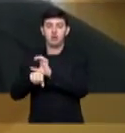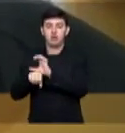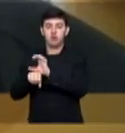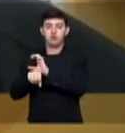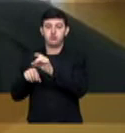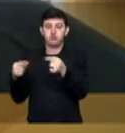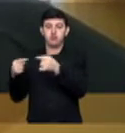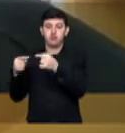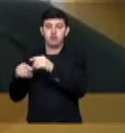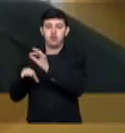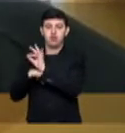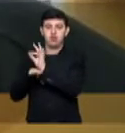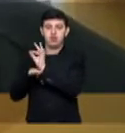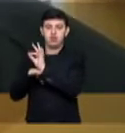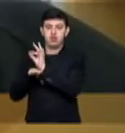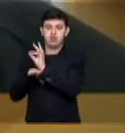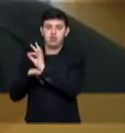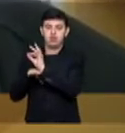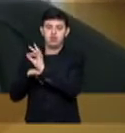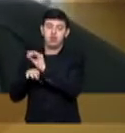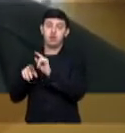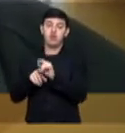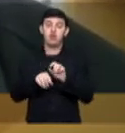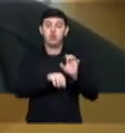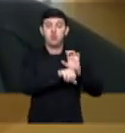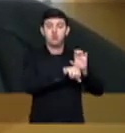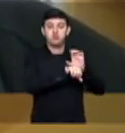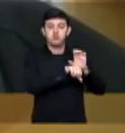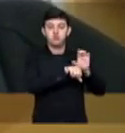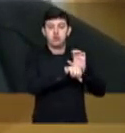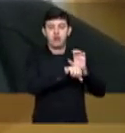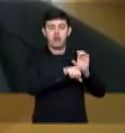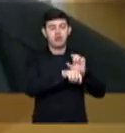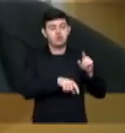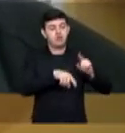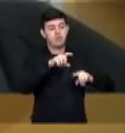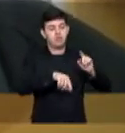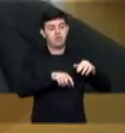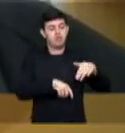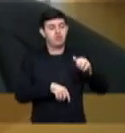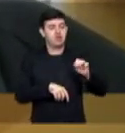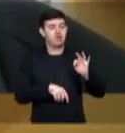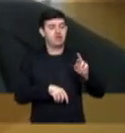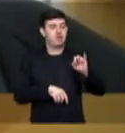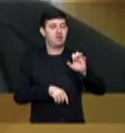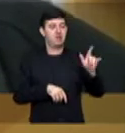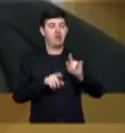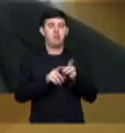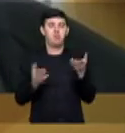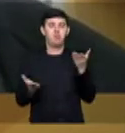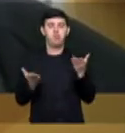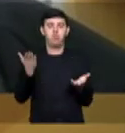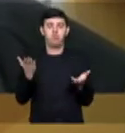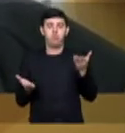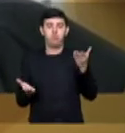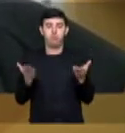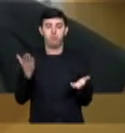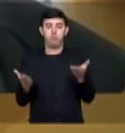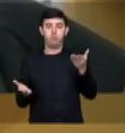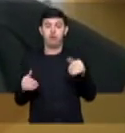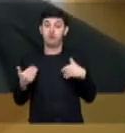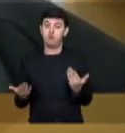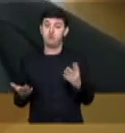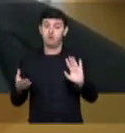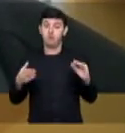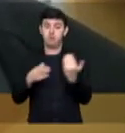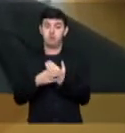formal e constitucionalidade material. Este caso e esta lei provoca a Corte